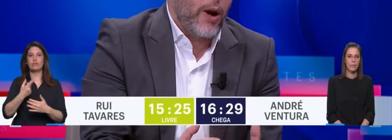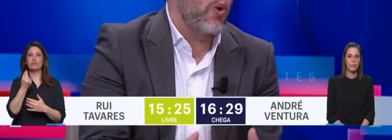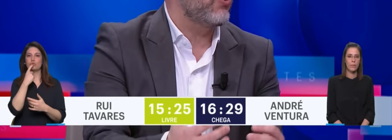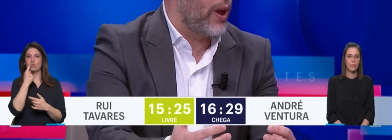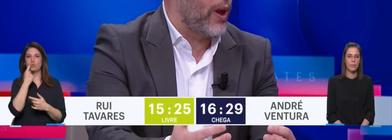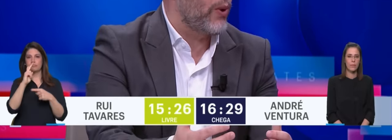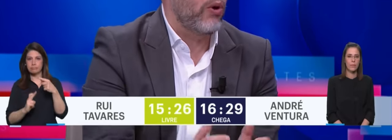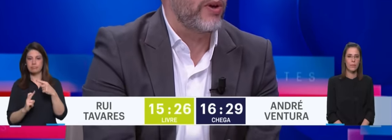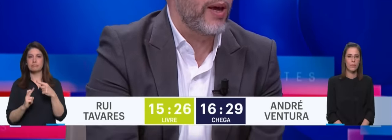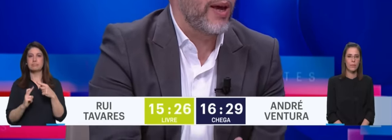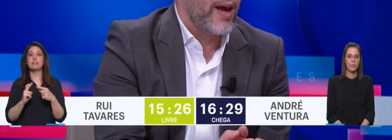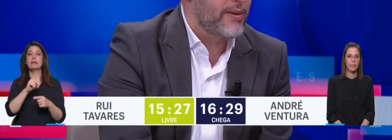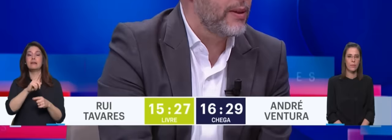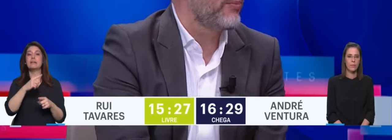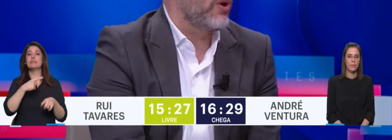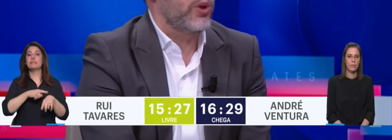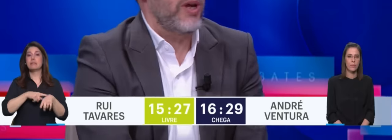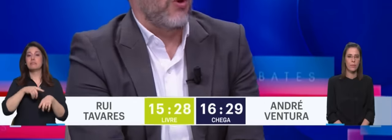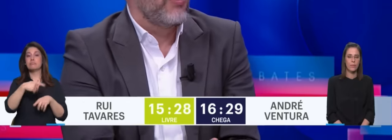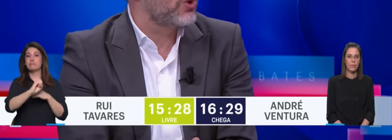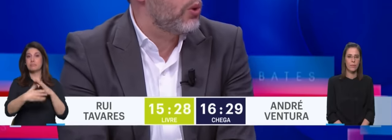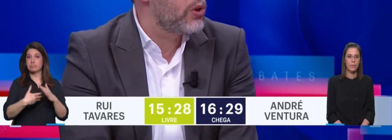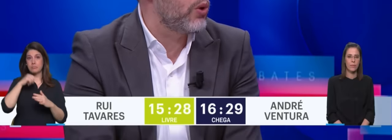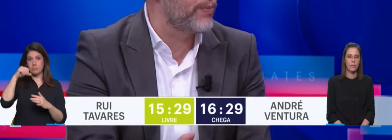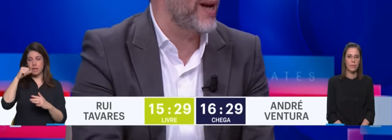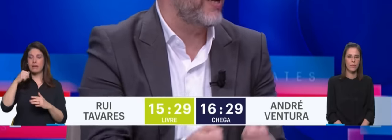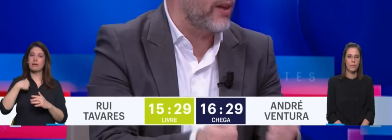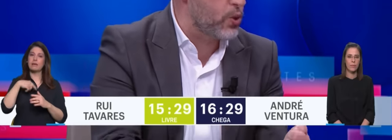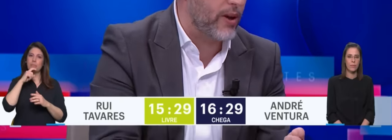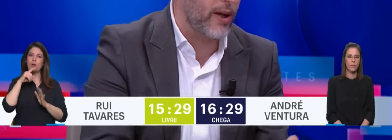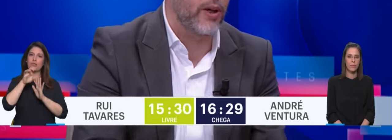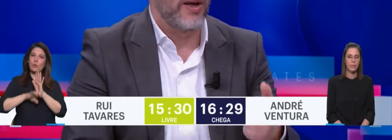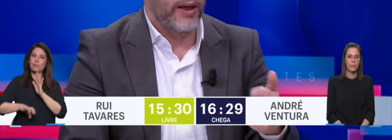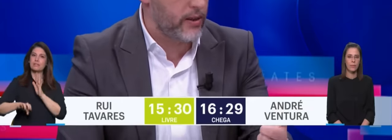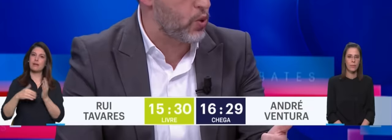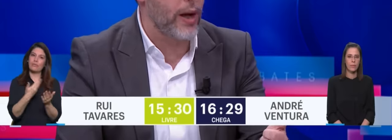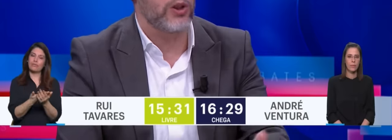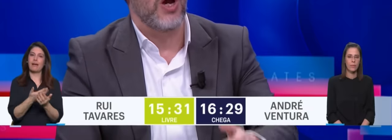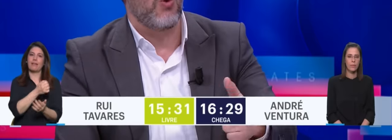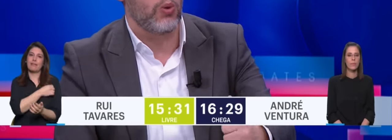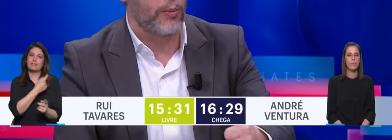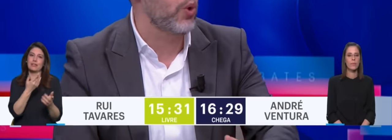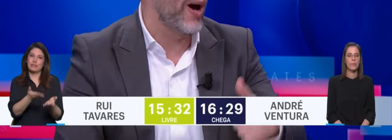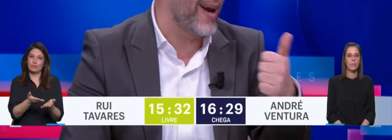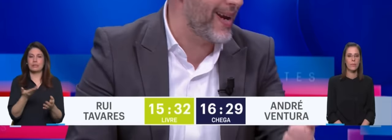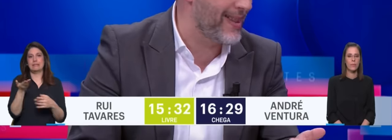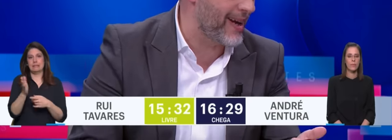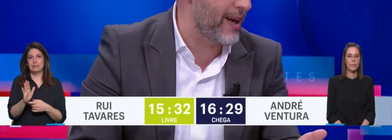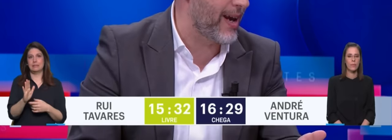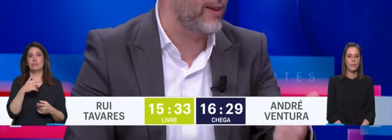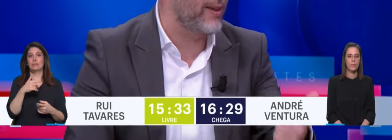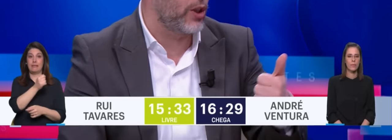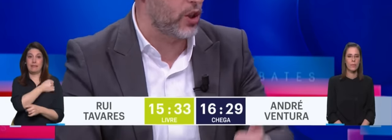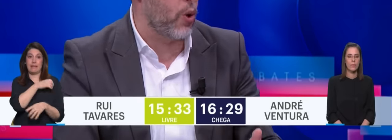e enquanto ela não é devolvida assim podemos ter algumas condições para essa ajuda de casa entre as quais quando a pessoa arrenda